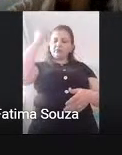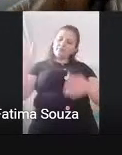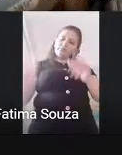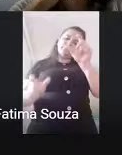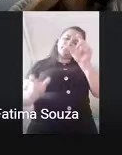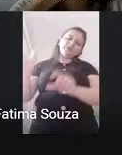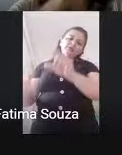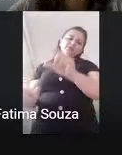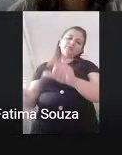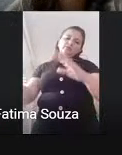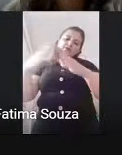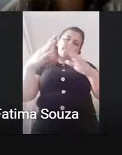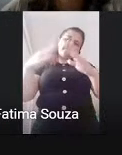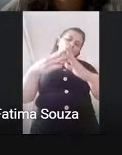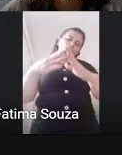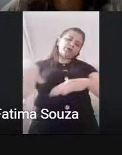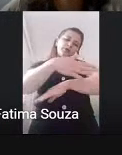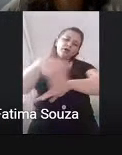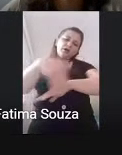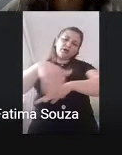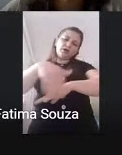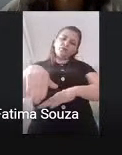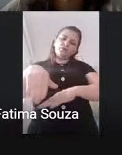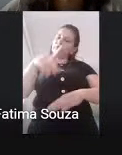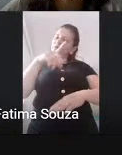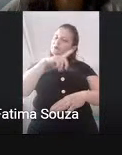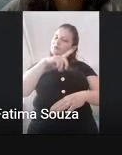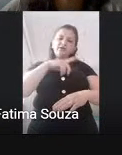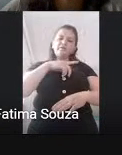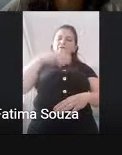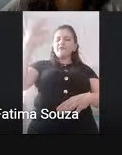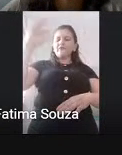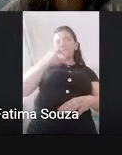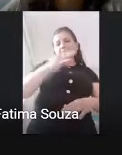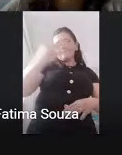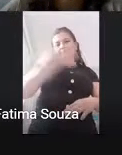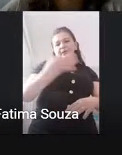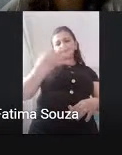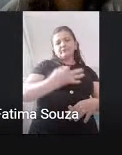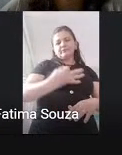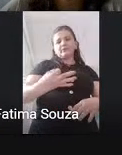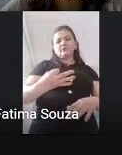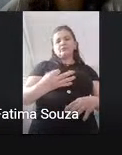falou, né? Mas você fez o itinerário perfeito dessa situação.